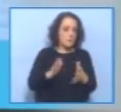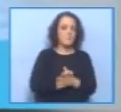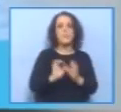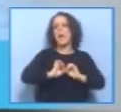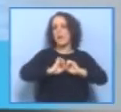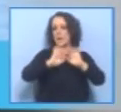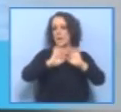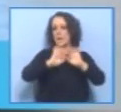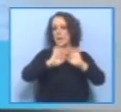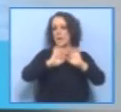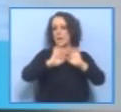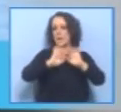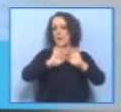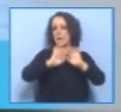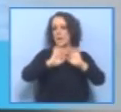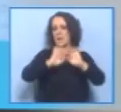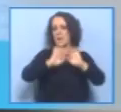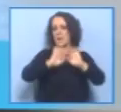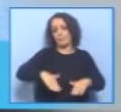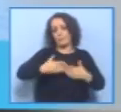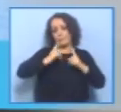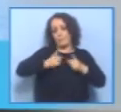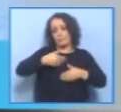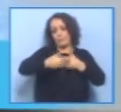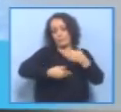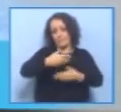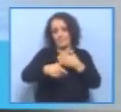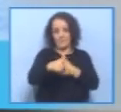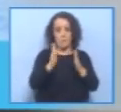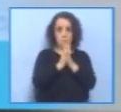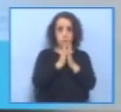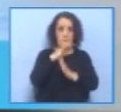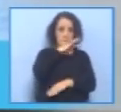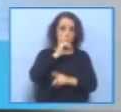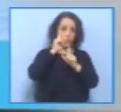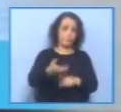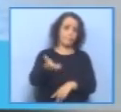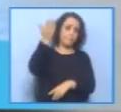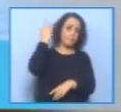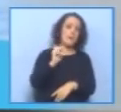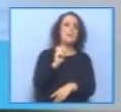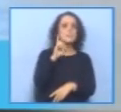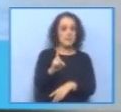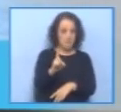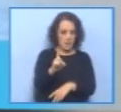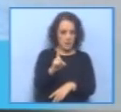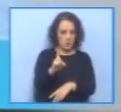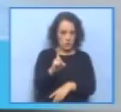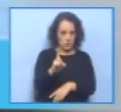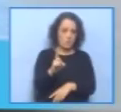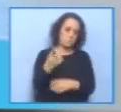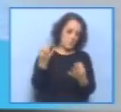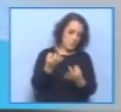anos, mas há muito desafio, há muitas dúvidas, há muitas